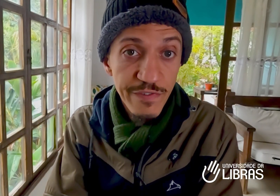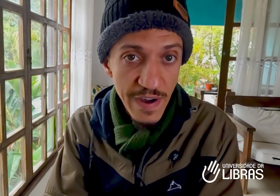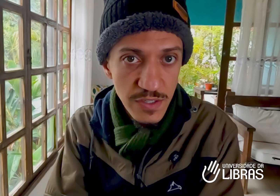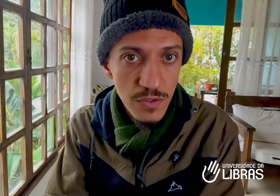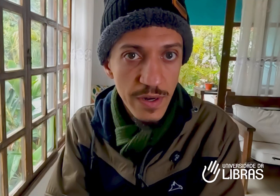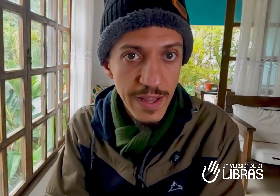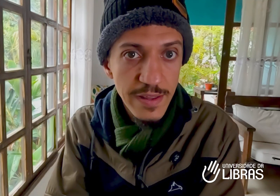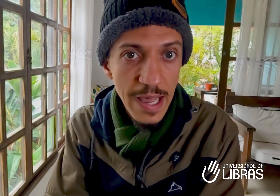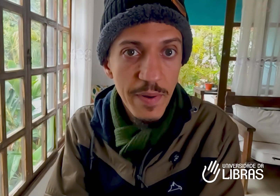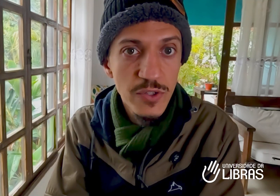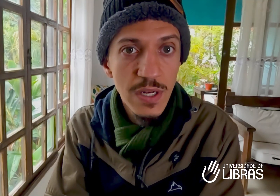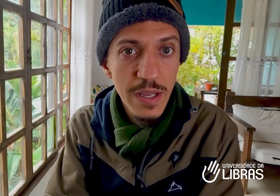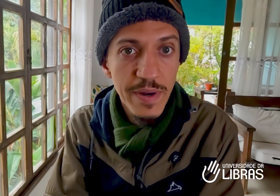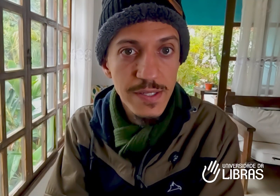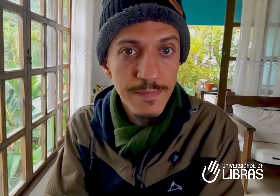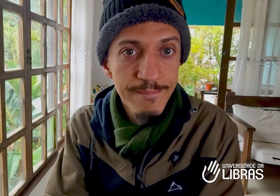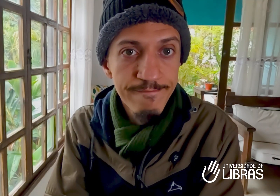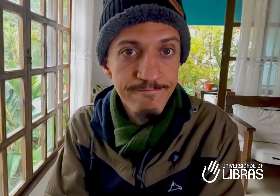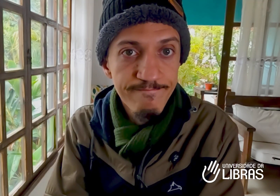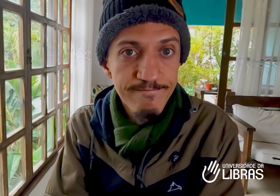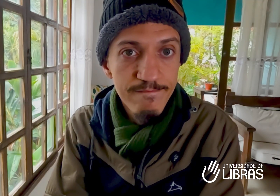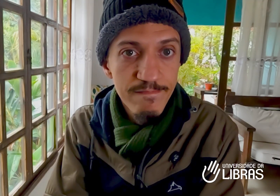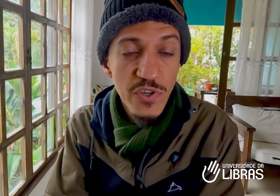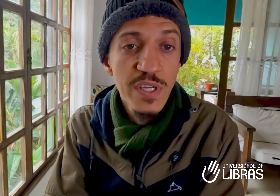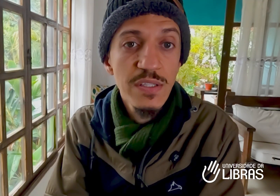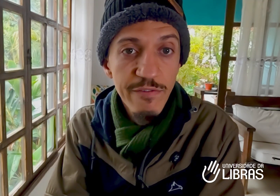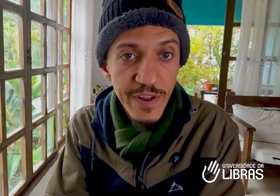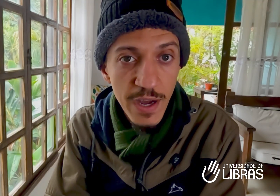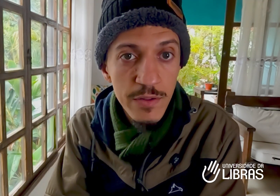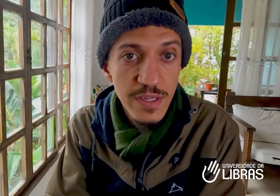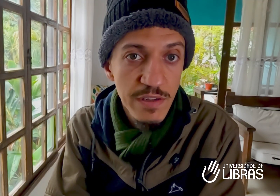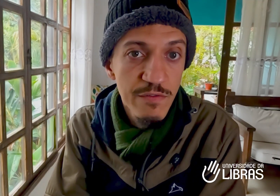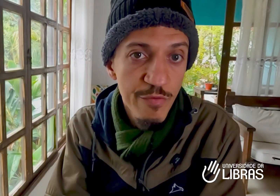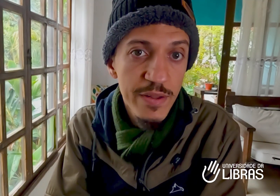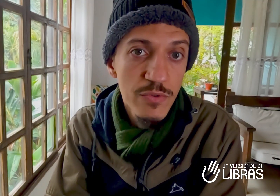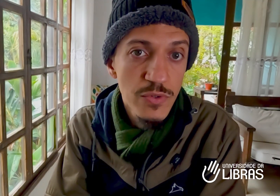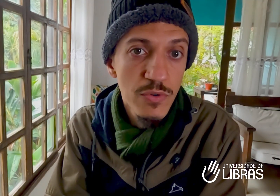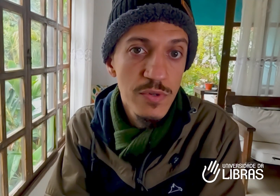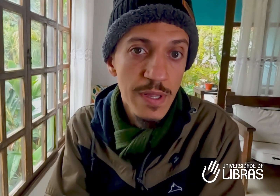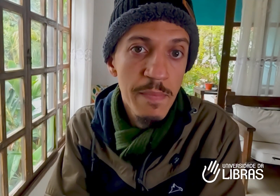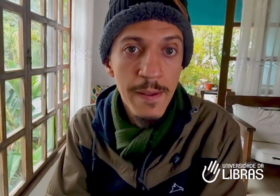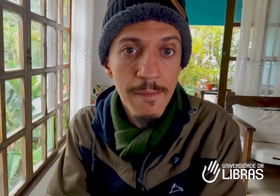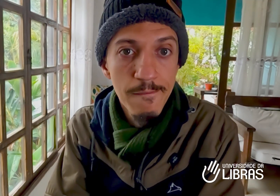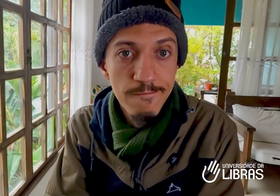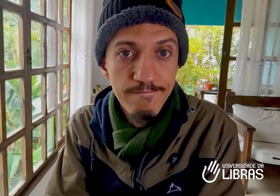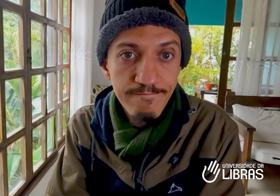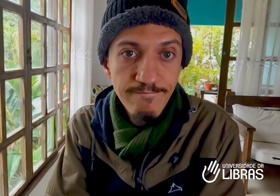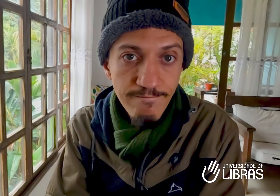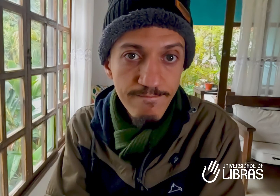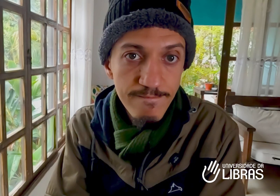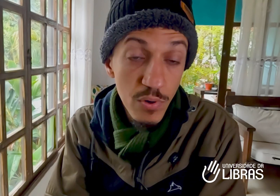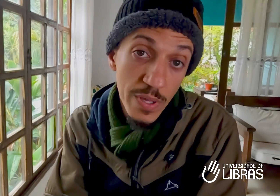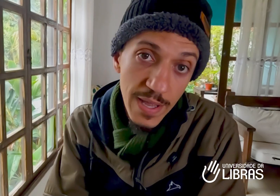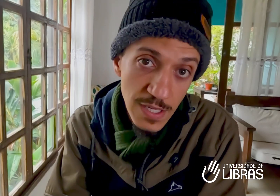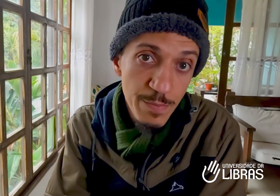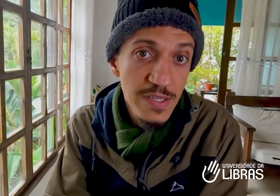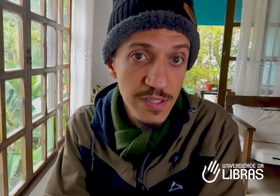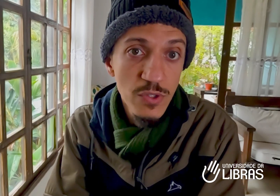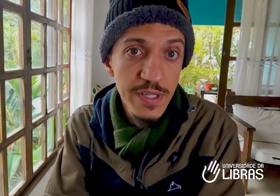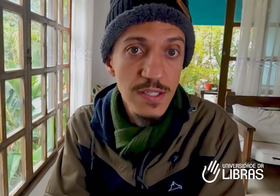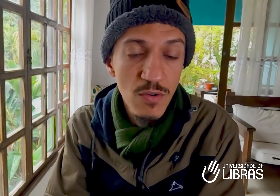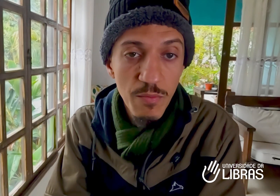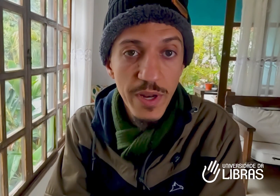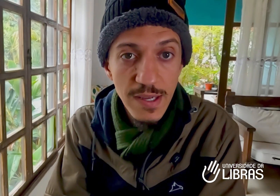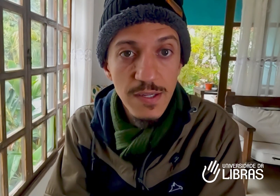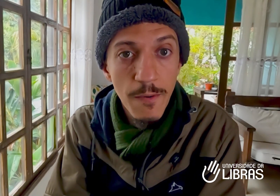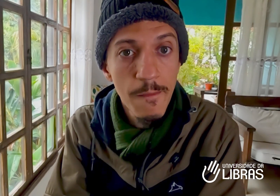de fato se tornar intérprete de Libras, você está freando o desenvolvimento dos surdos também. Porque eles precisam de ter